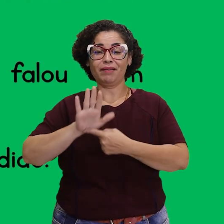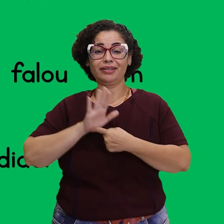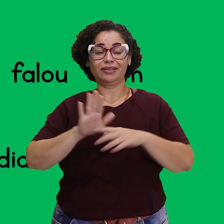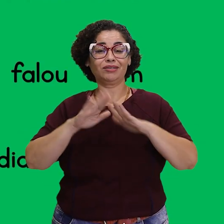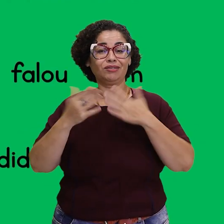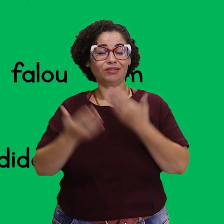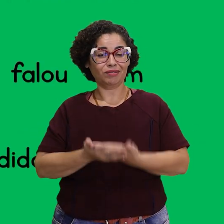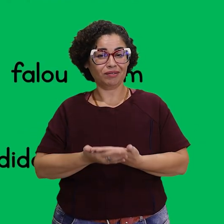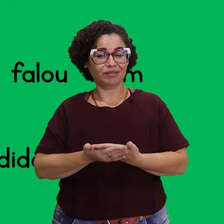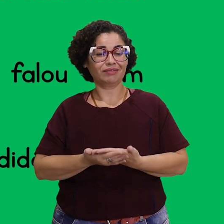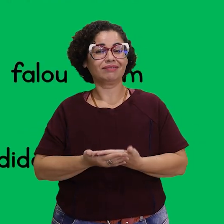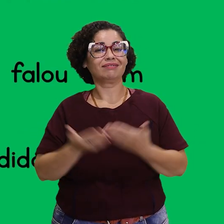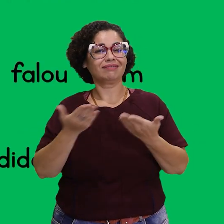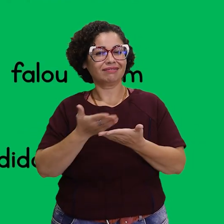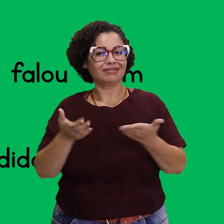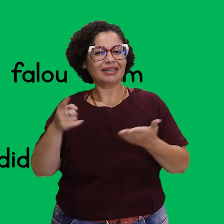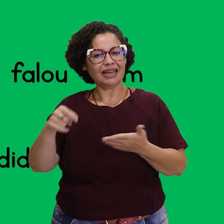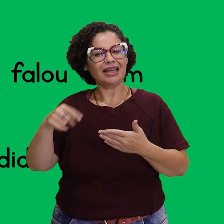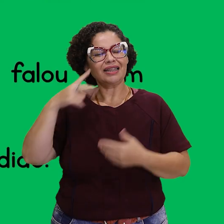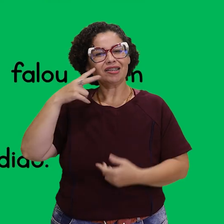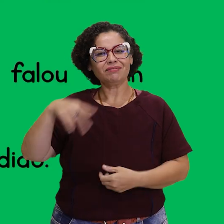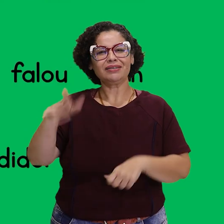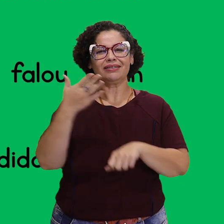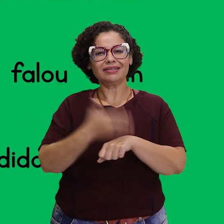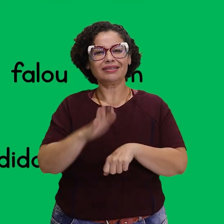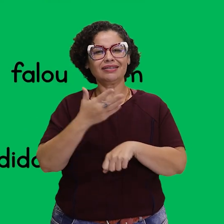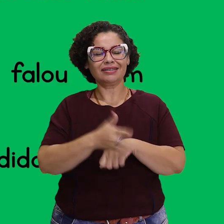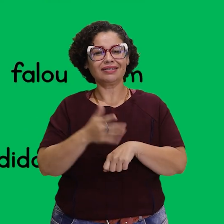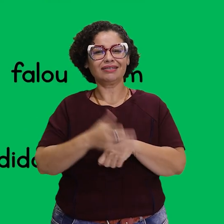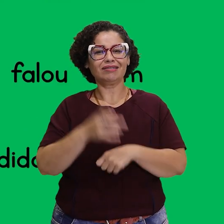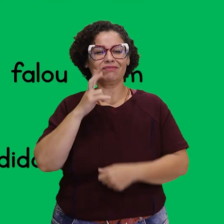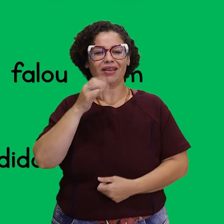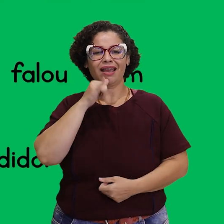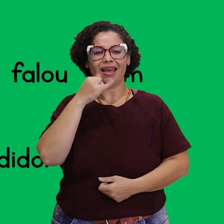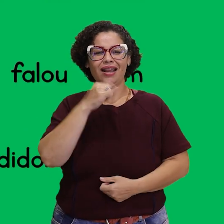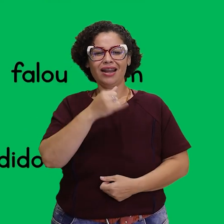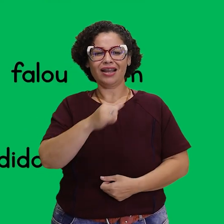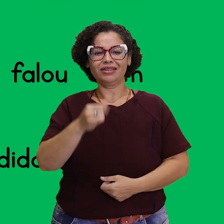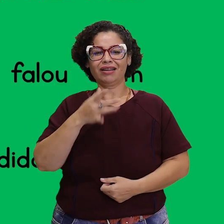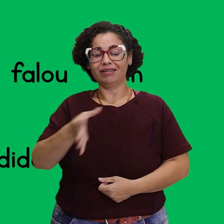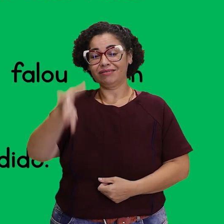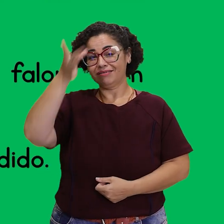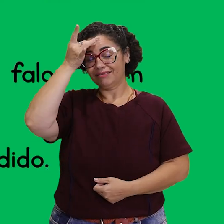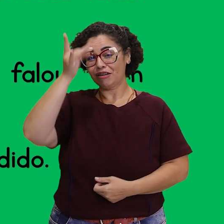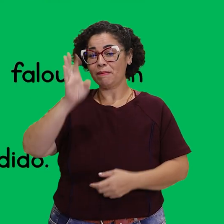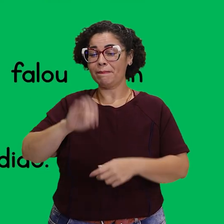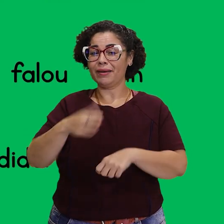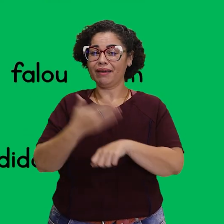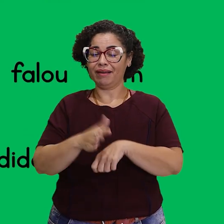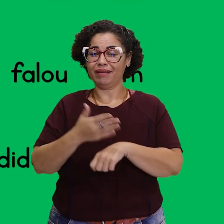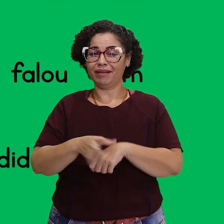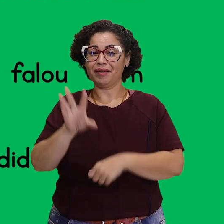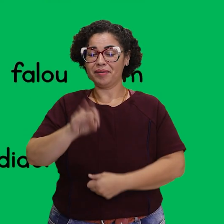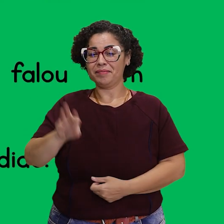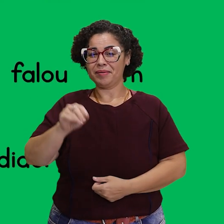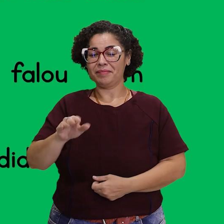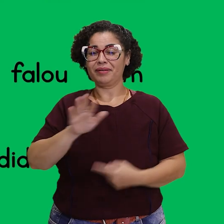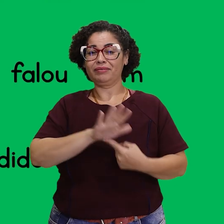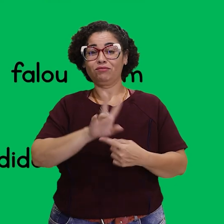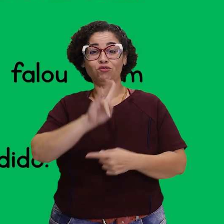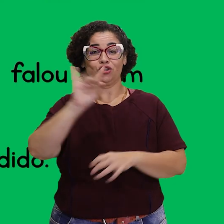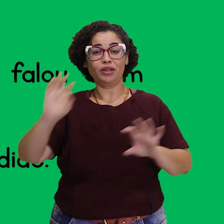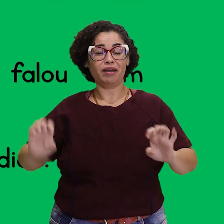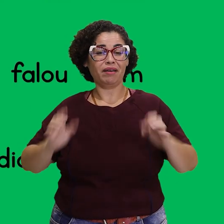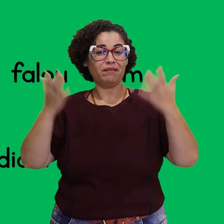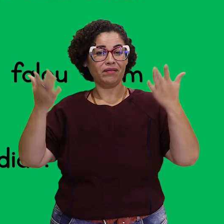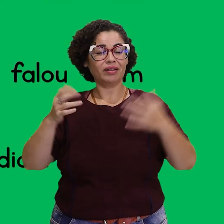escola. Ele ensaiou todos os dias e decorou bem suas falas. No dia do evento, ele falou